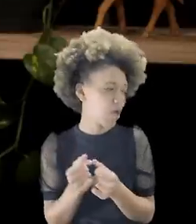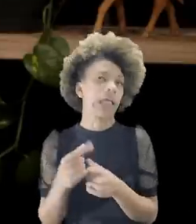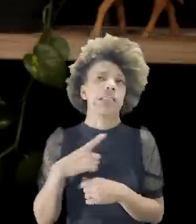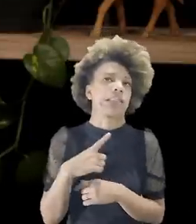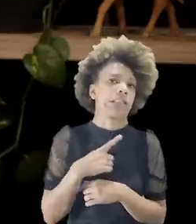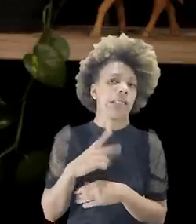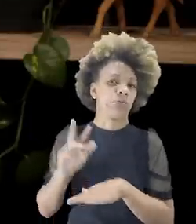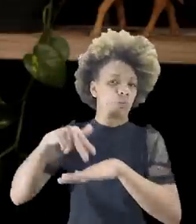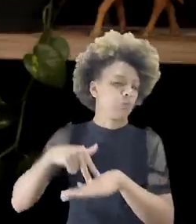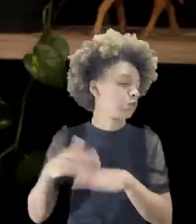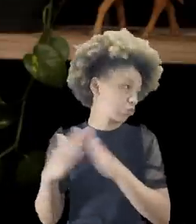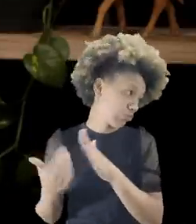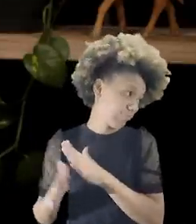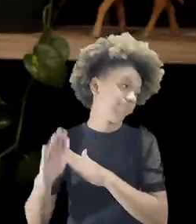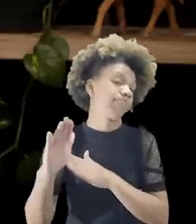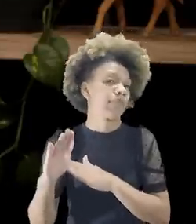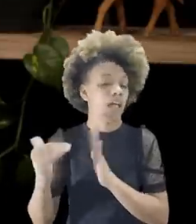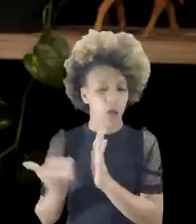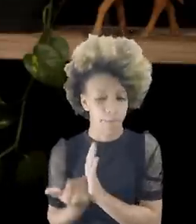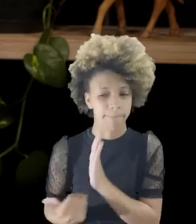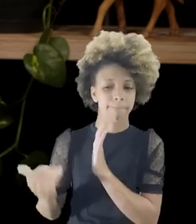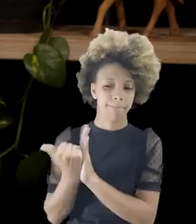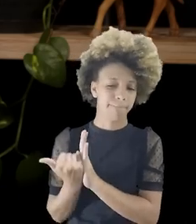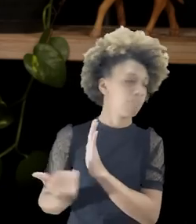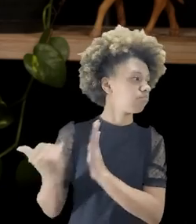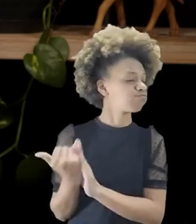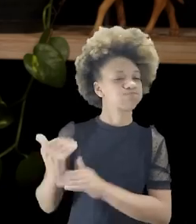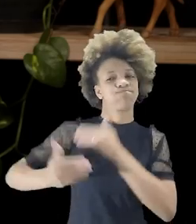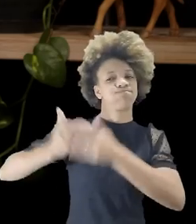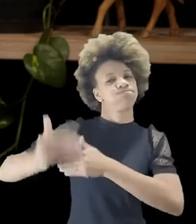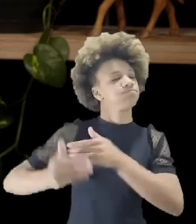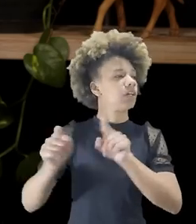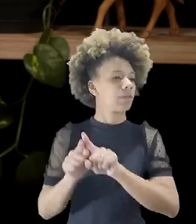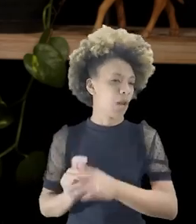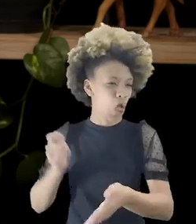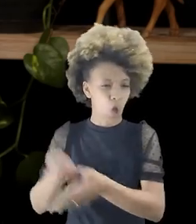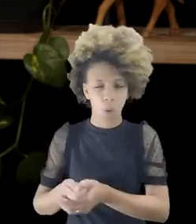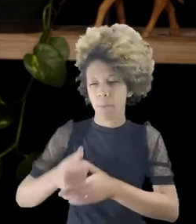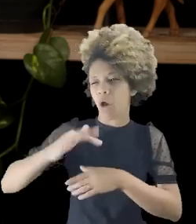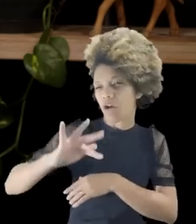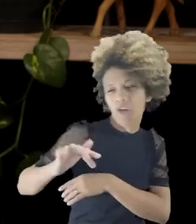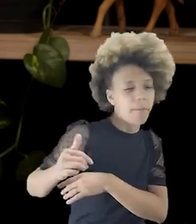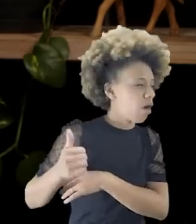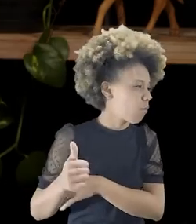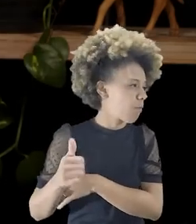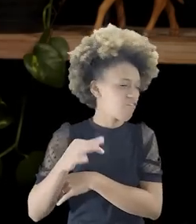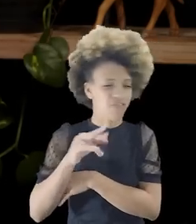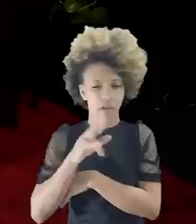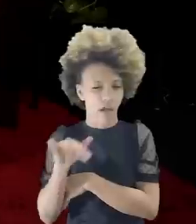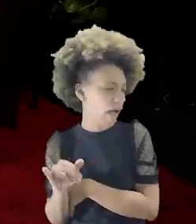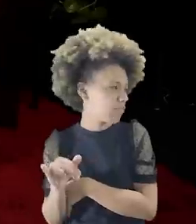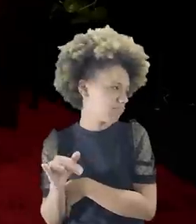de uma posição mais periférica um cara veio de baixo aí ele cresce aí a primeira coisa que ele faz ele compra uma Ferrari aí quer dizer